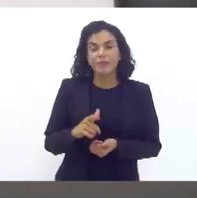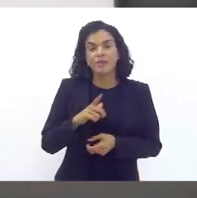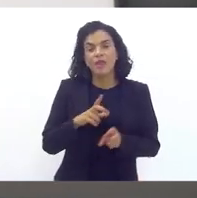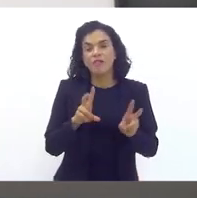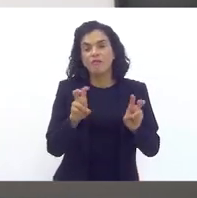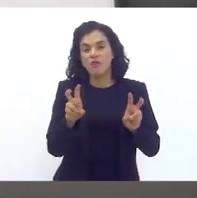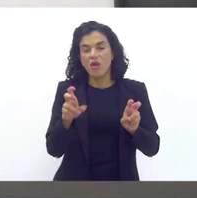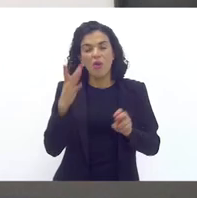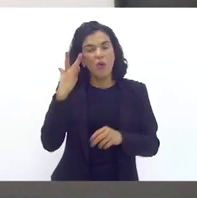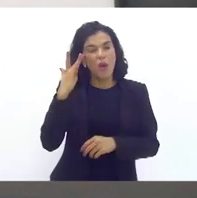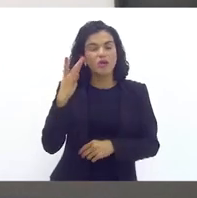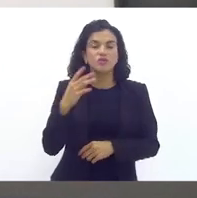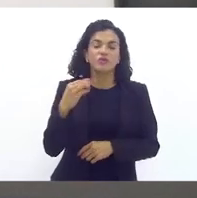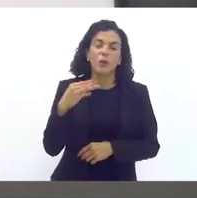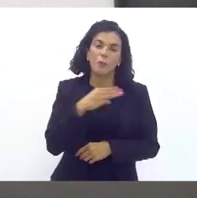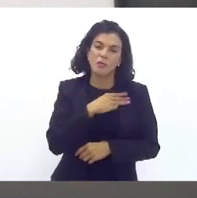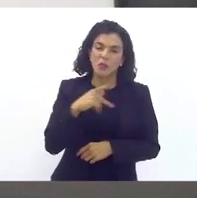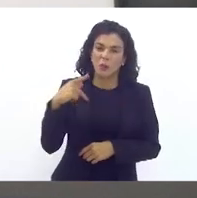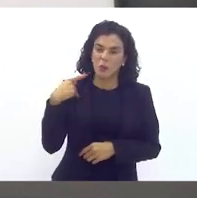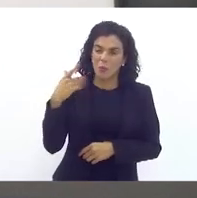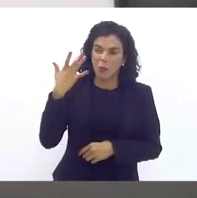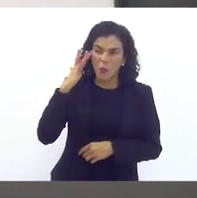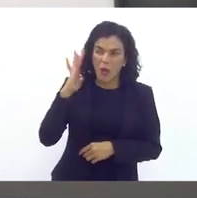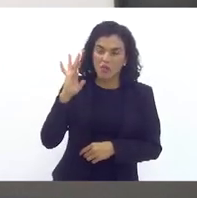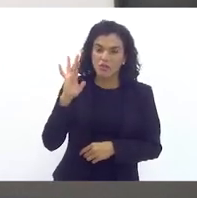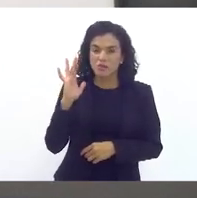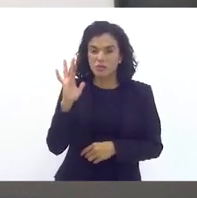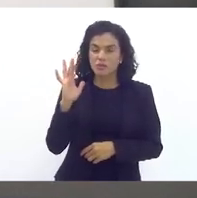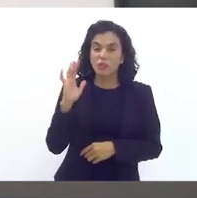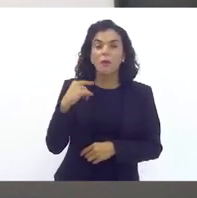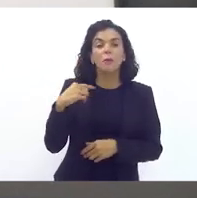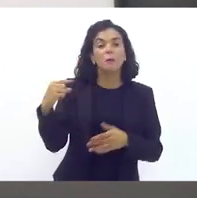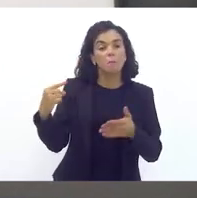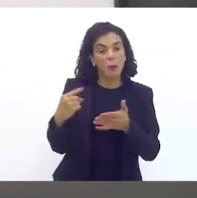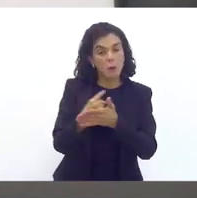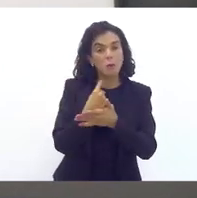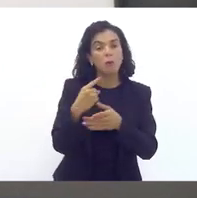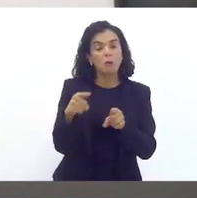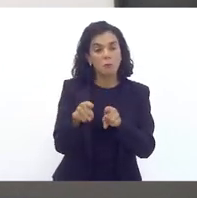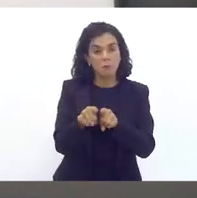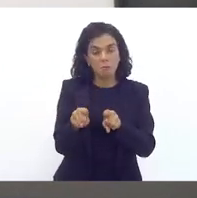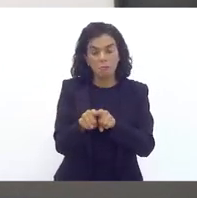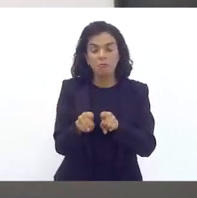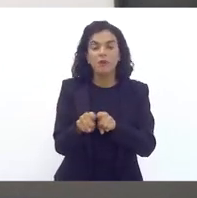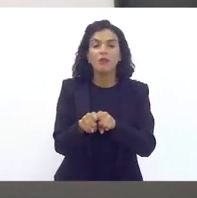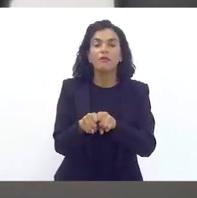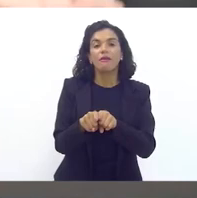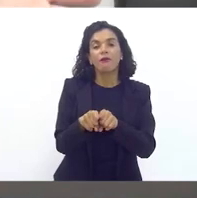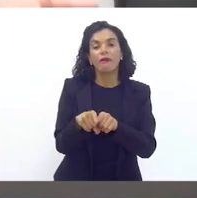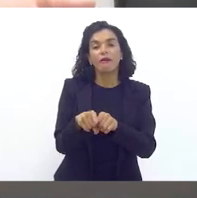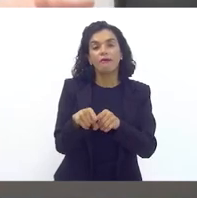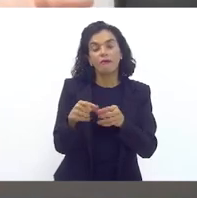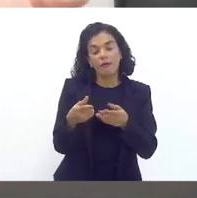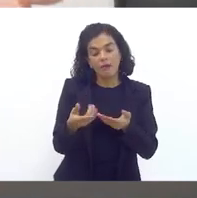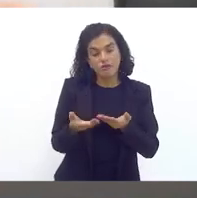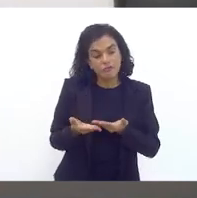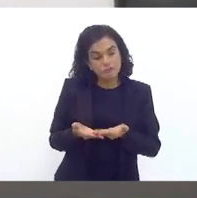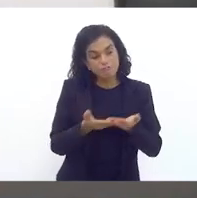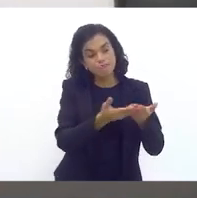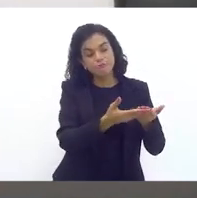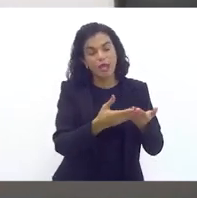questão, acho que foi do Ministério Público, não lembro agora, mas que questionava isso. E daí nós passamos para a Casa